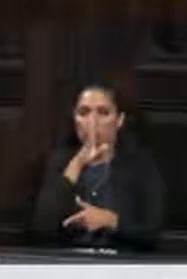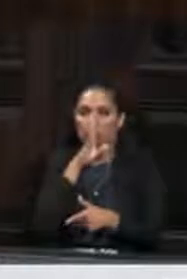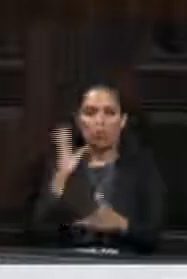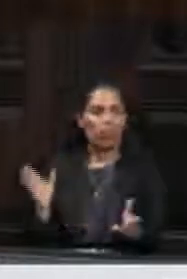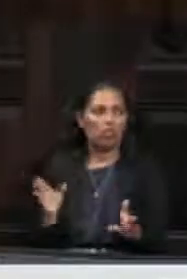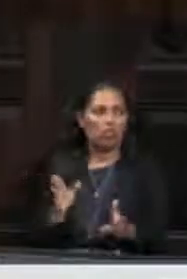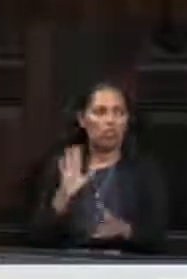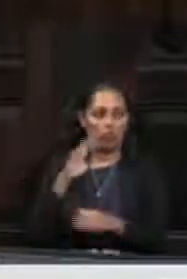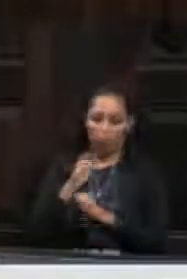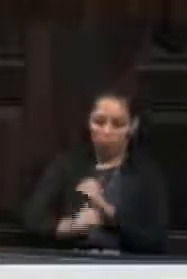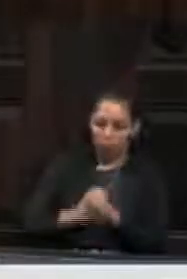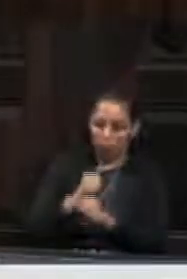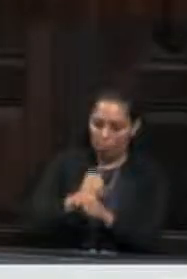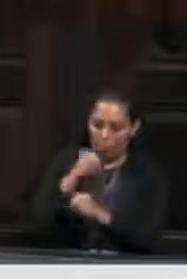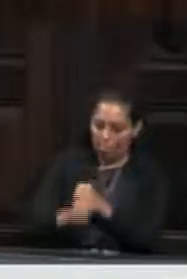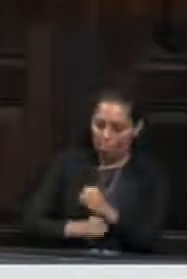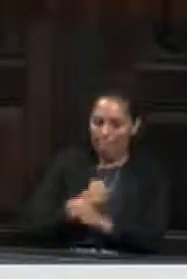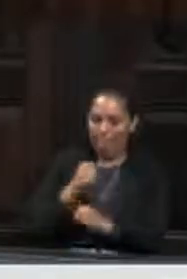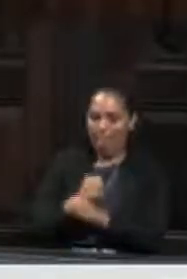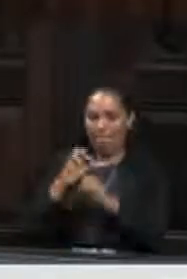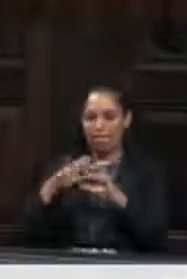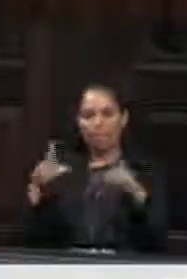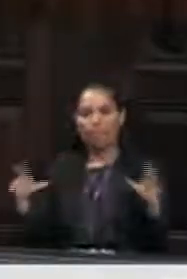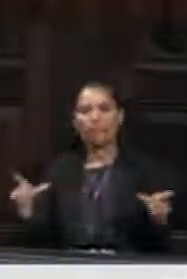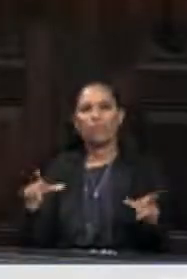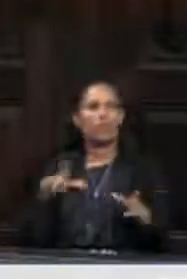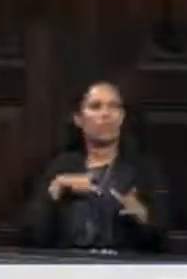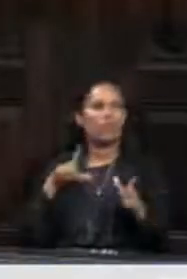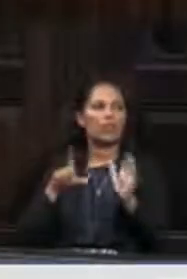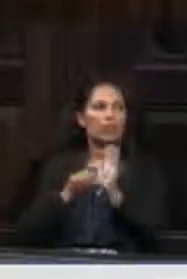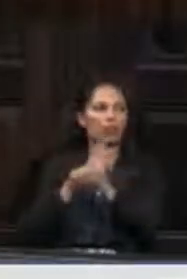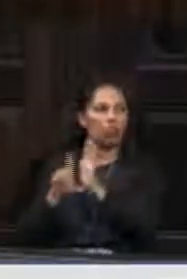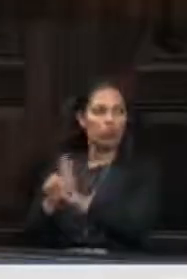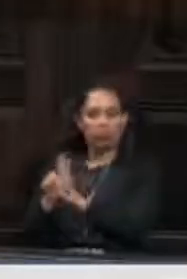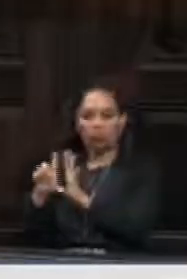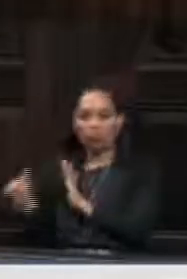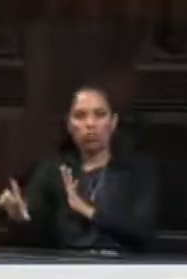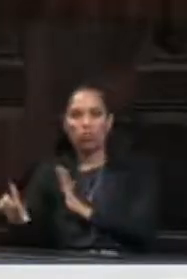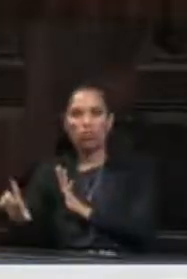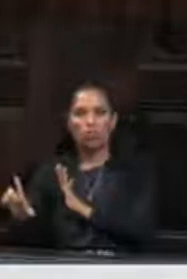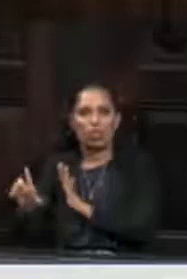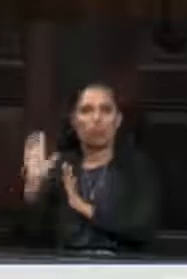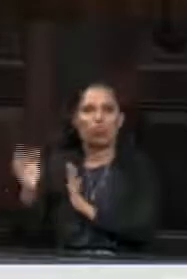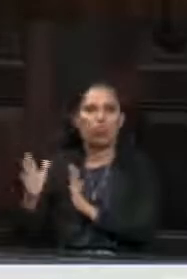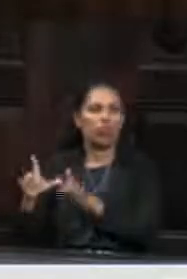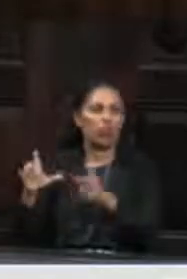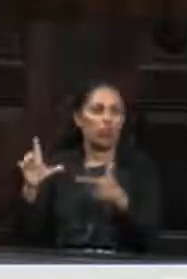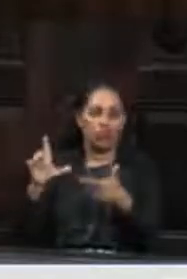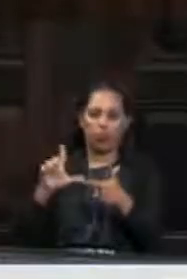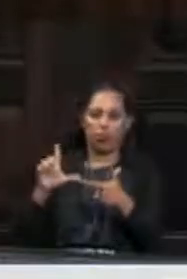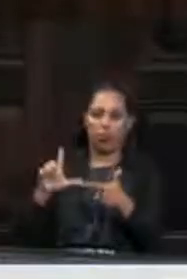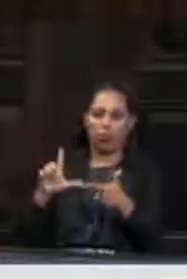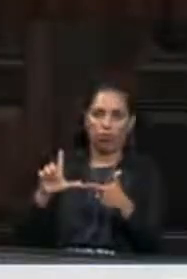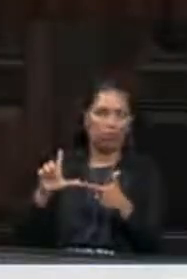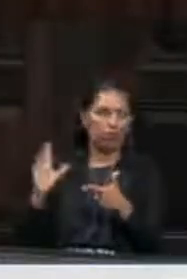anos, existem projetos de lei sobre o tema que estão tramitando nas casas legislativas. Entre eles, podemos